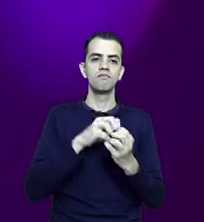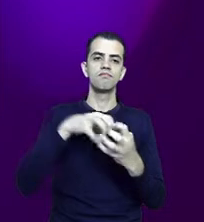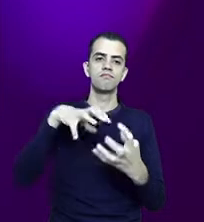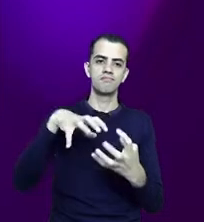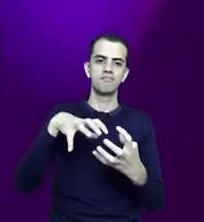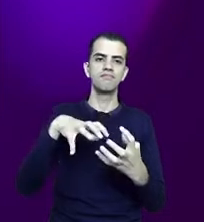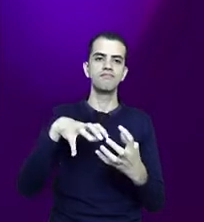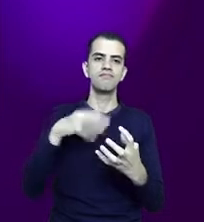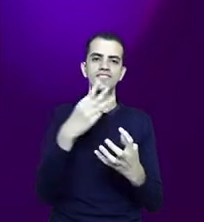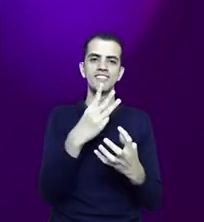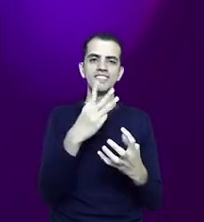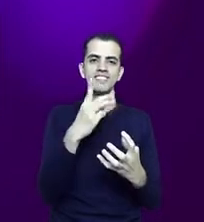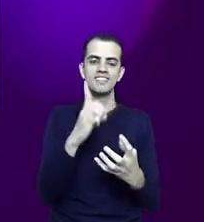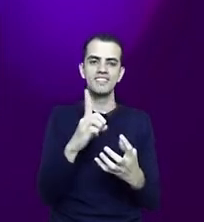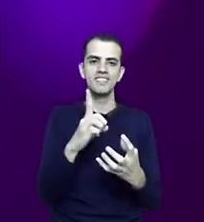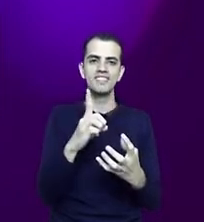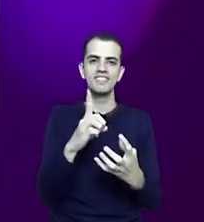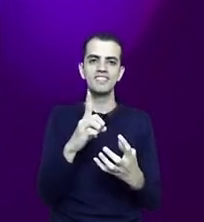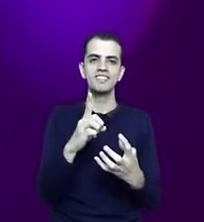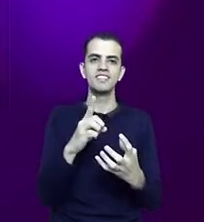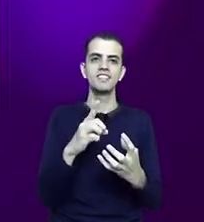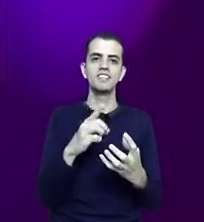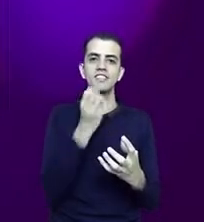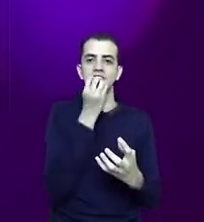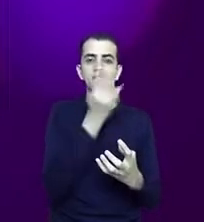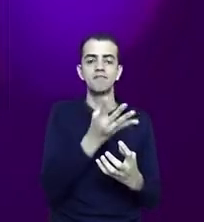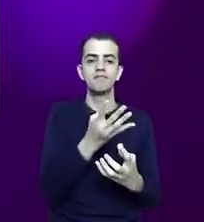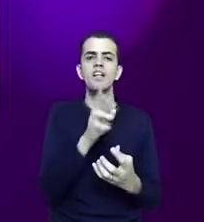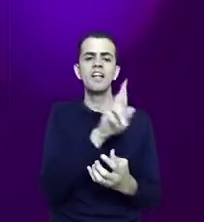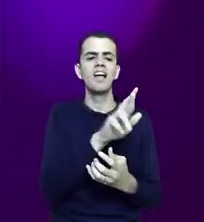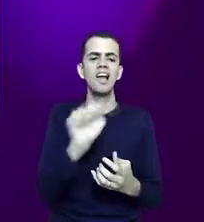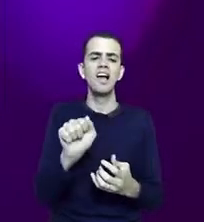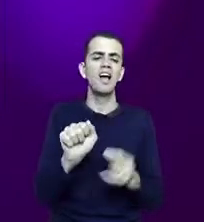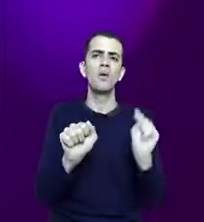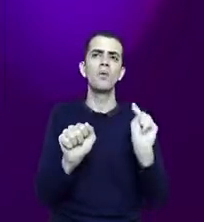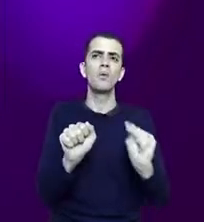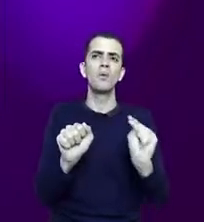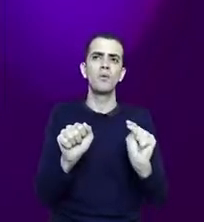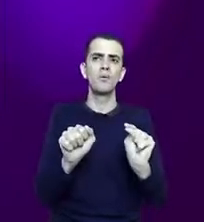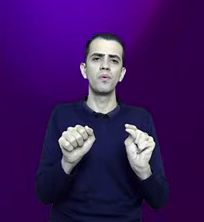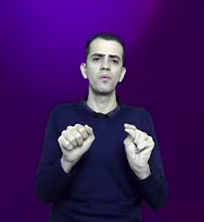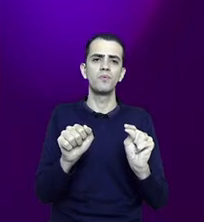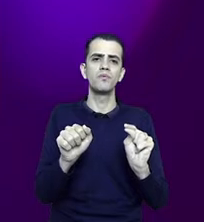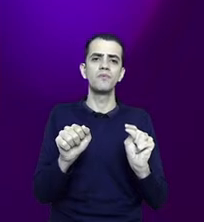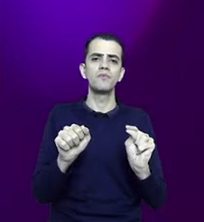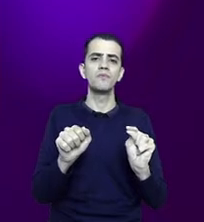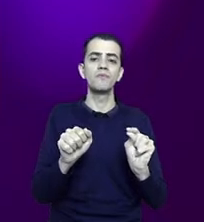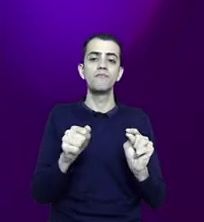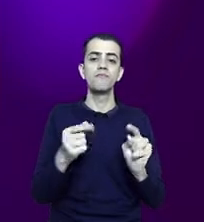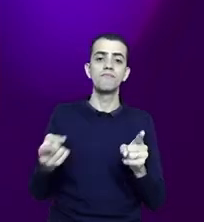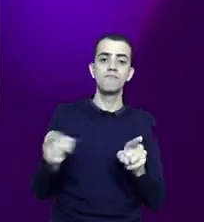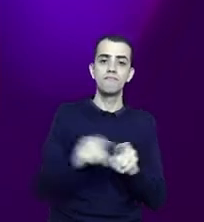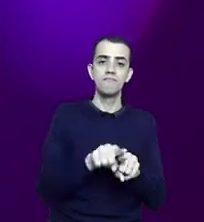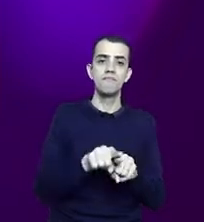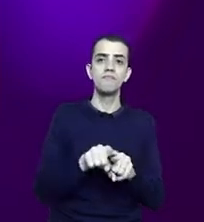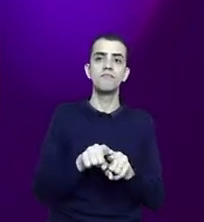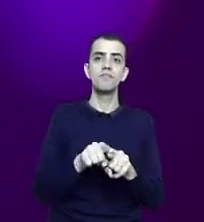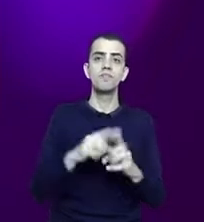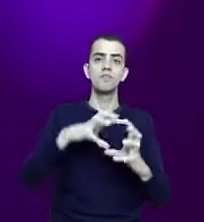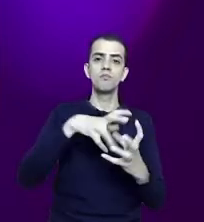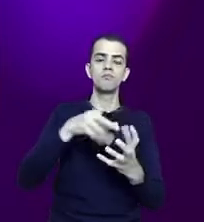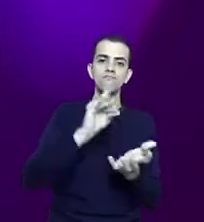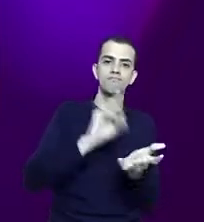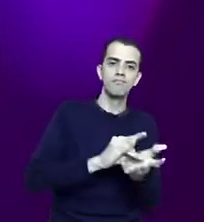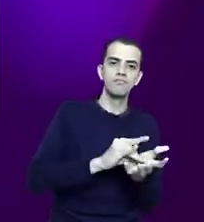da programação pré-operatória. Então, o que é a realidade aumentada que todo mundo fala? É uma experiência interativa que combina o mundo real com o